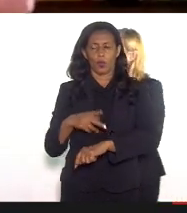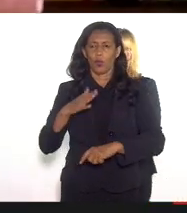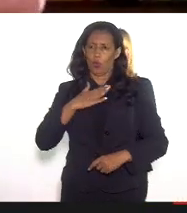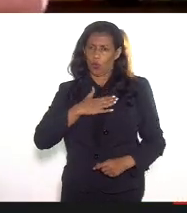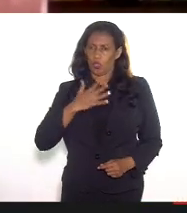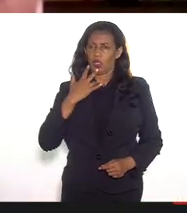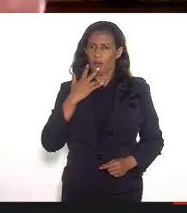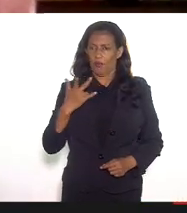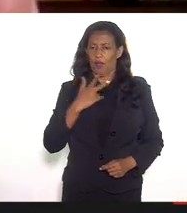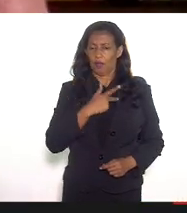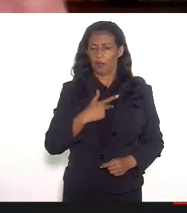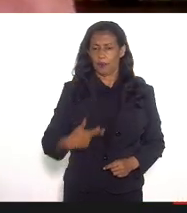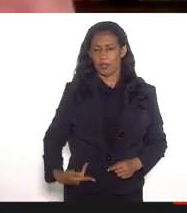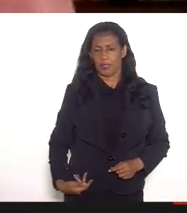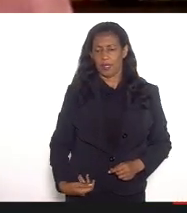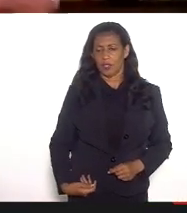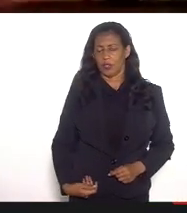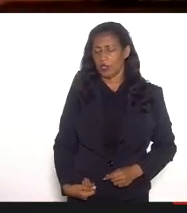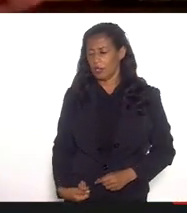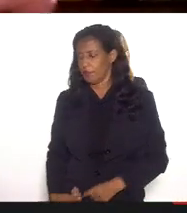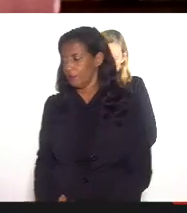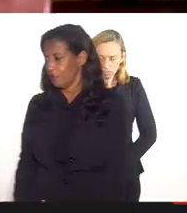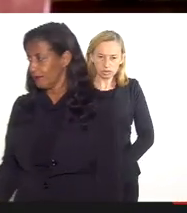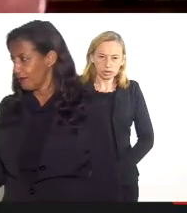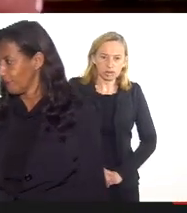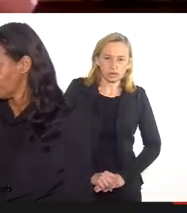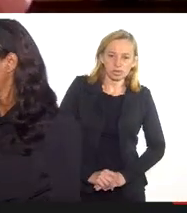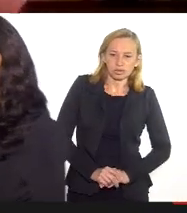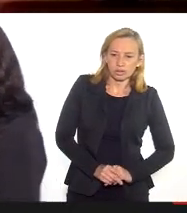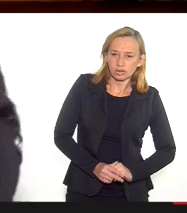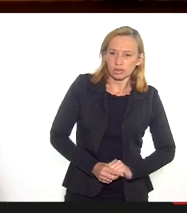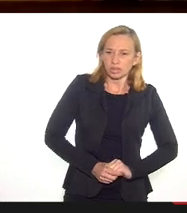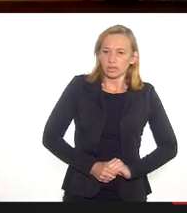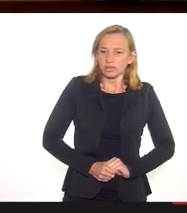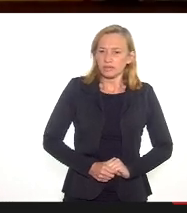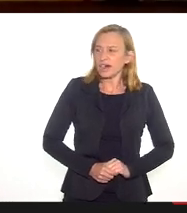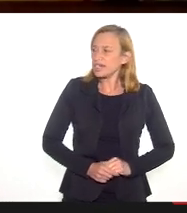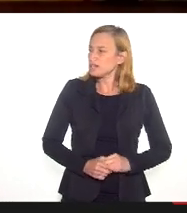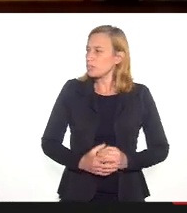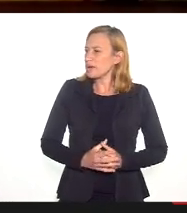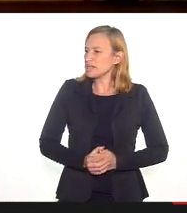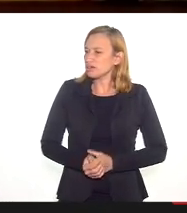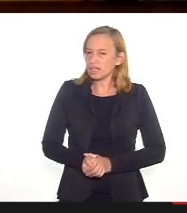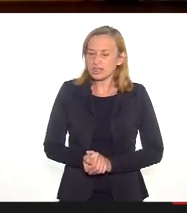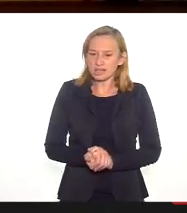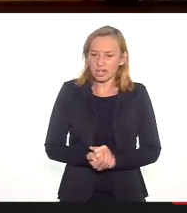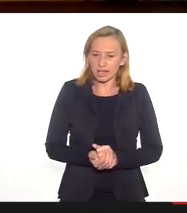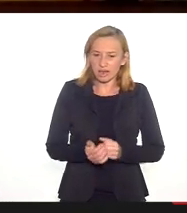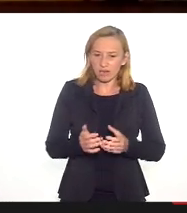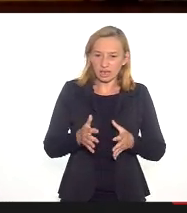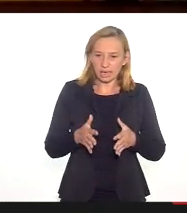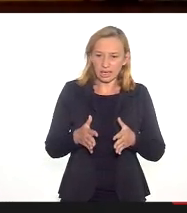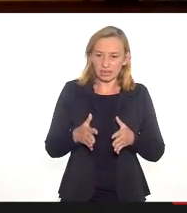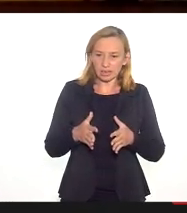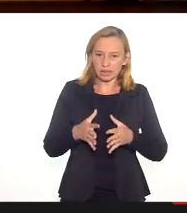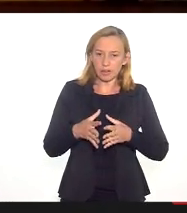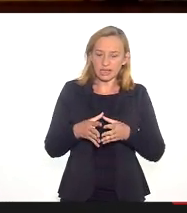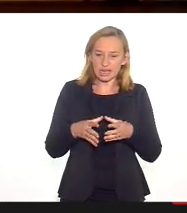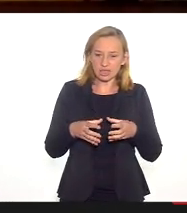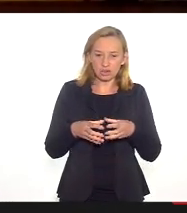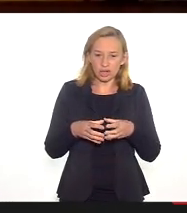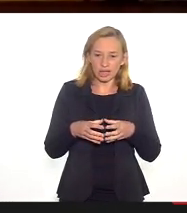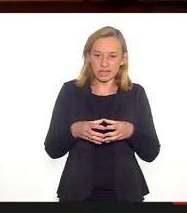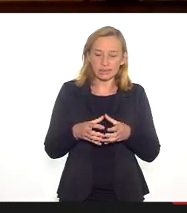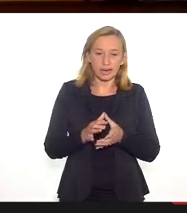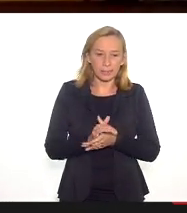do presidente, né, pelo jeito que essa questão está andando, o pleito dos pedagogos e do técnico, dos técnicos no reconhecimento à lei das